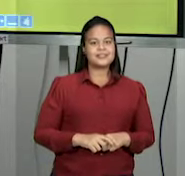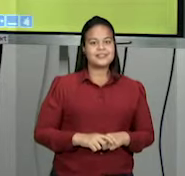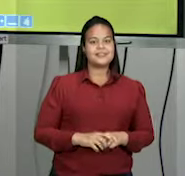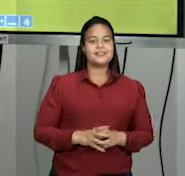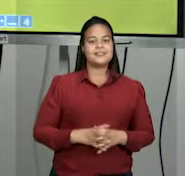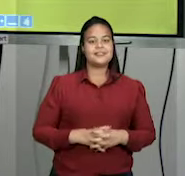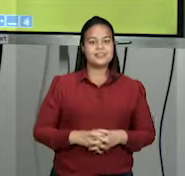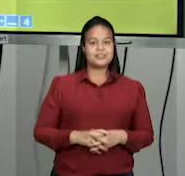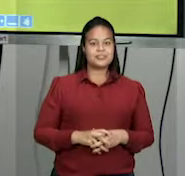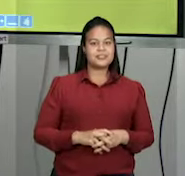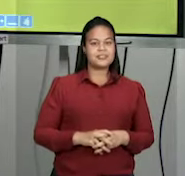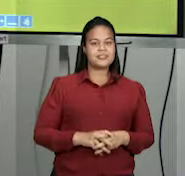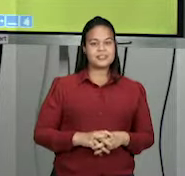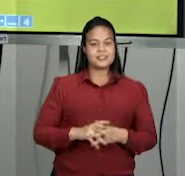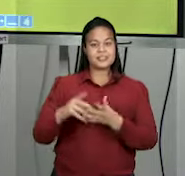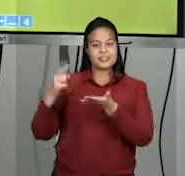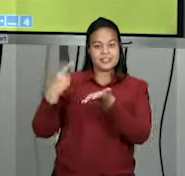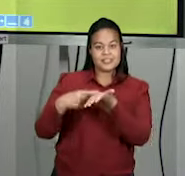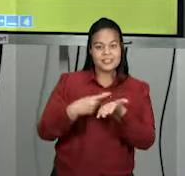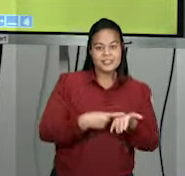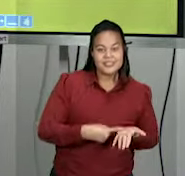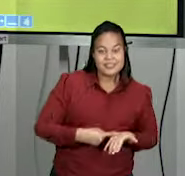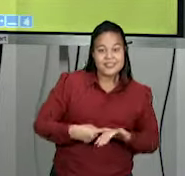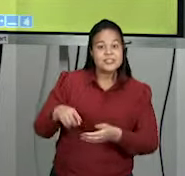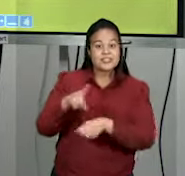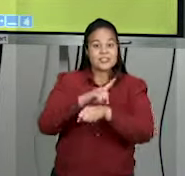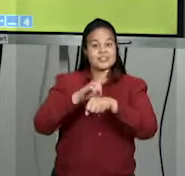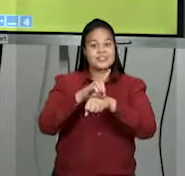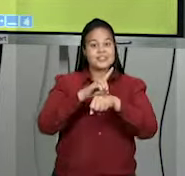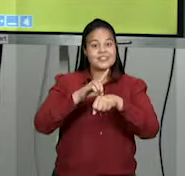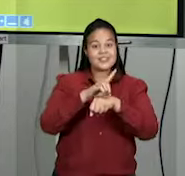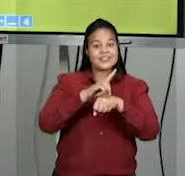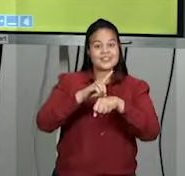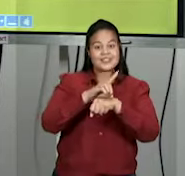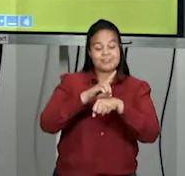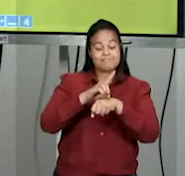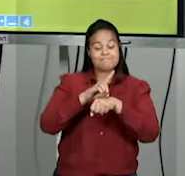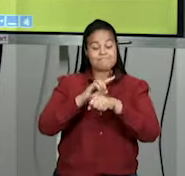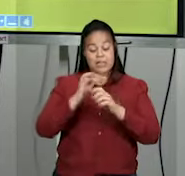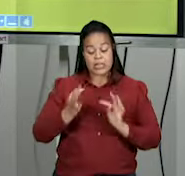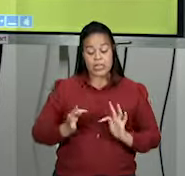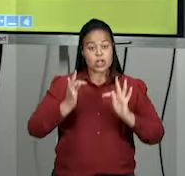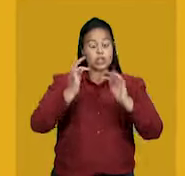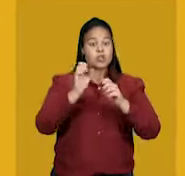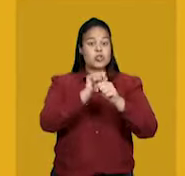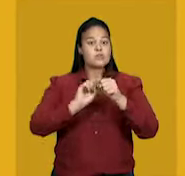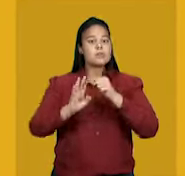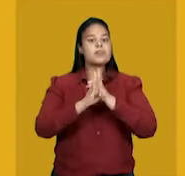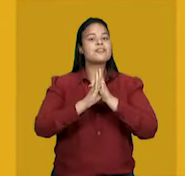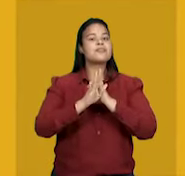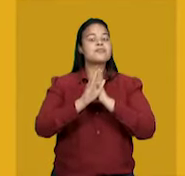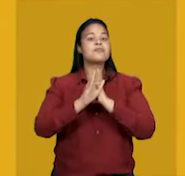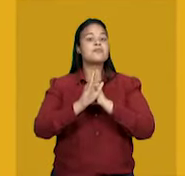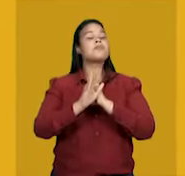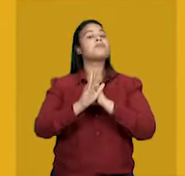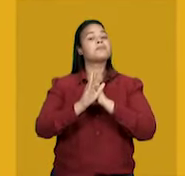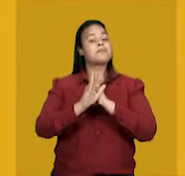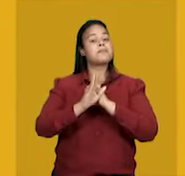De acordo com o dicionário, tecnologia é um substantivo feminino,